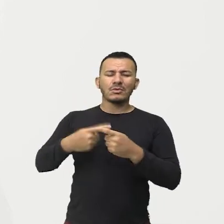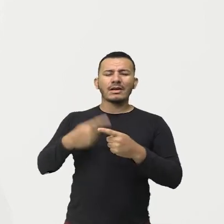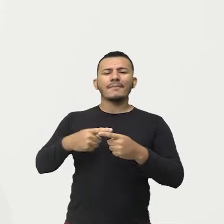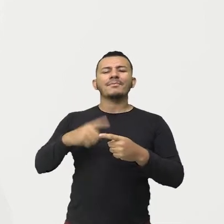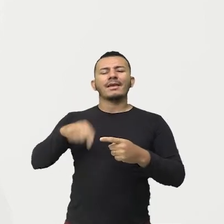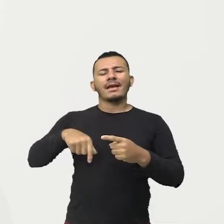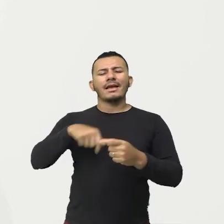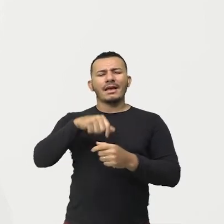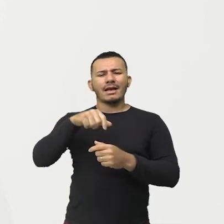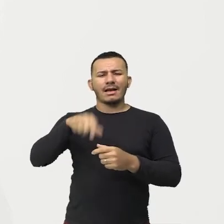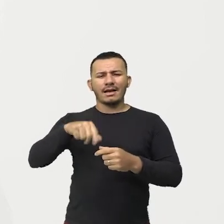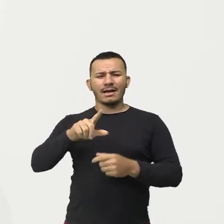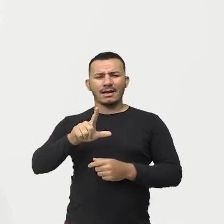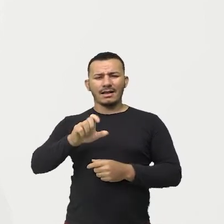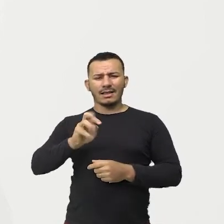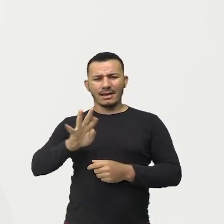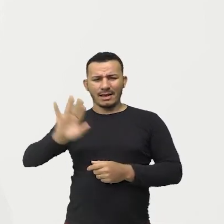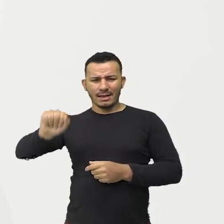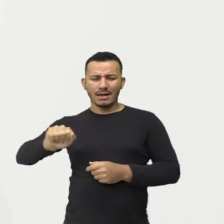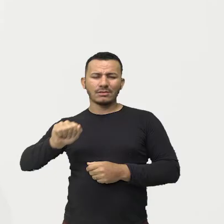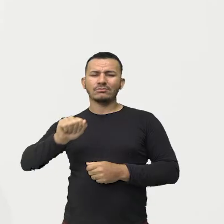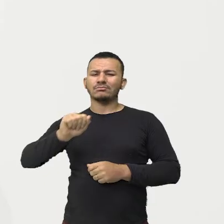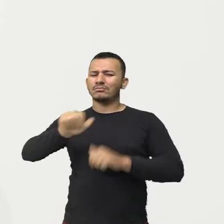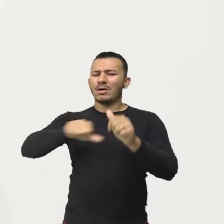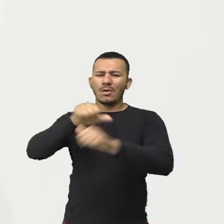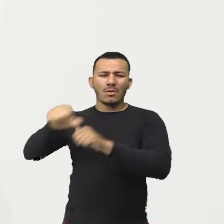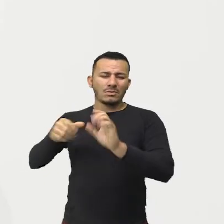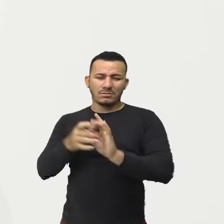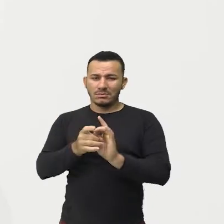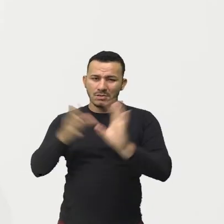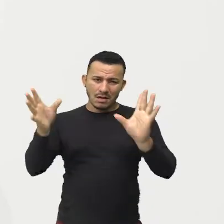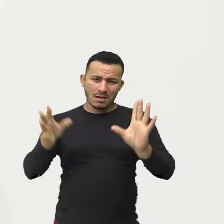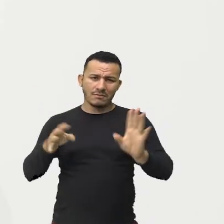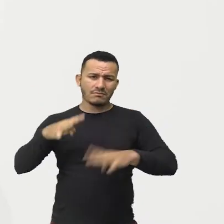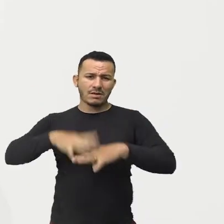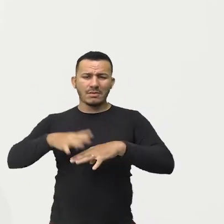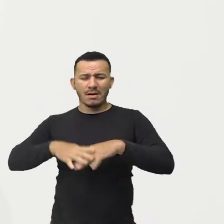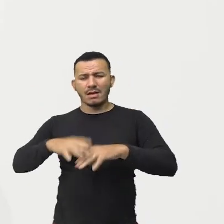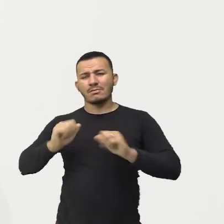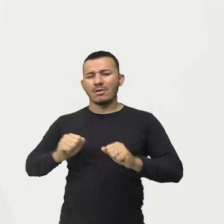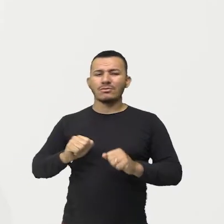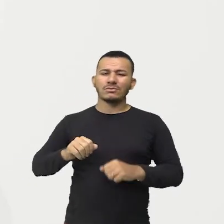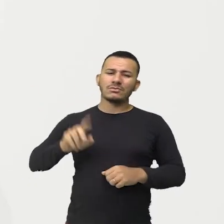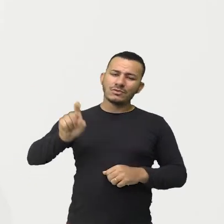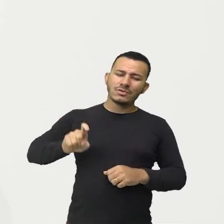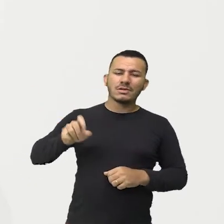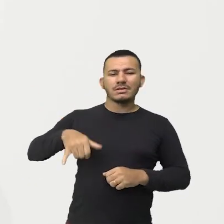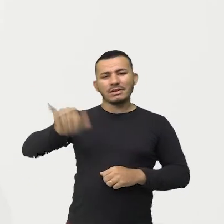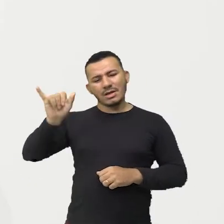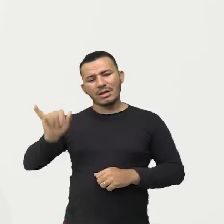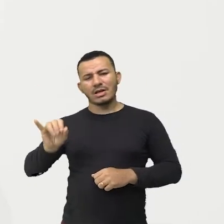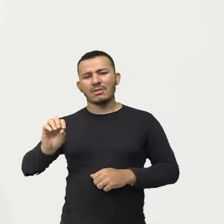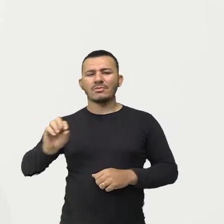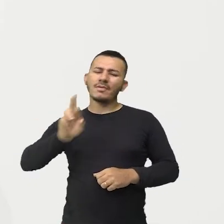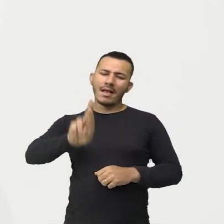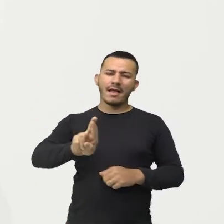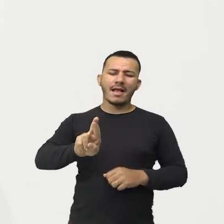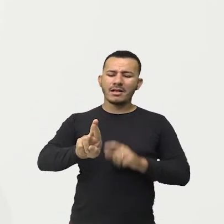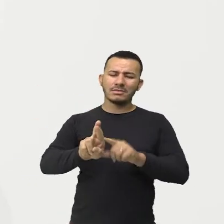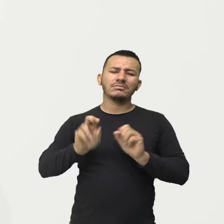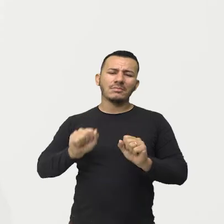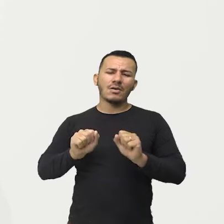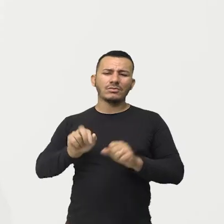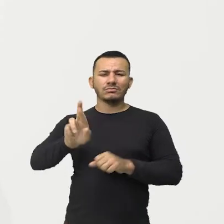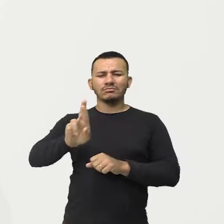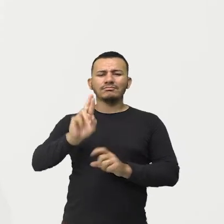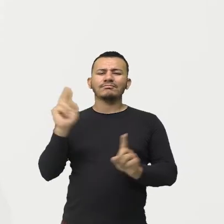letra. Normalmente, em matemática, a gente usa E, X, Y. Mas aqui eu vou usar R, para você perceber que nem sempre será X ou Y. R